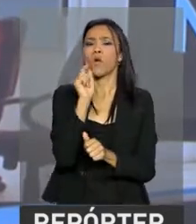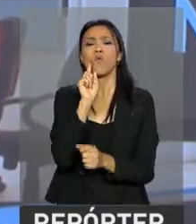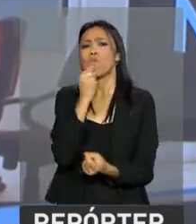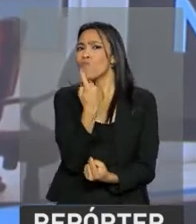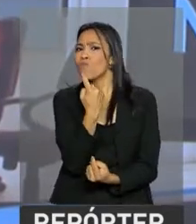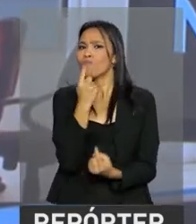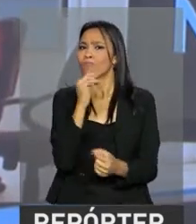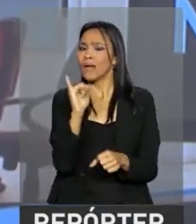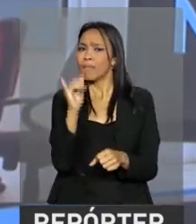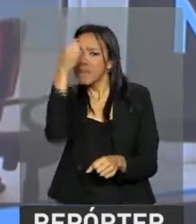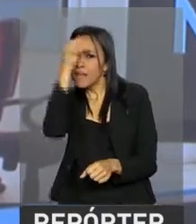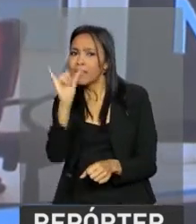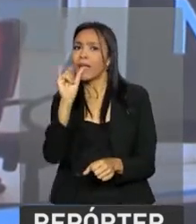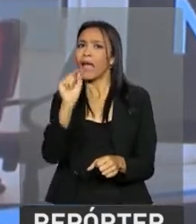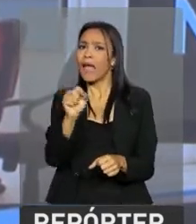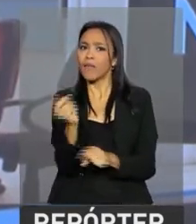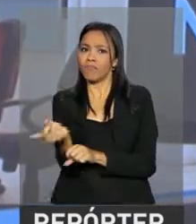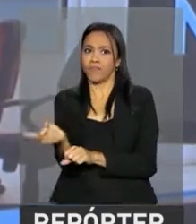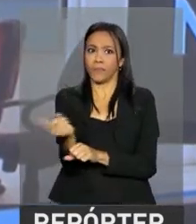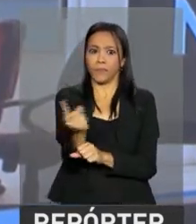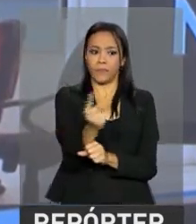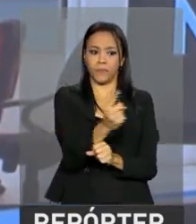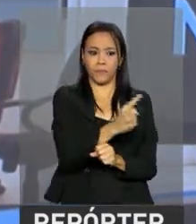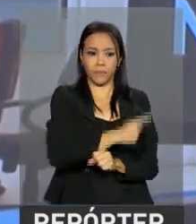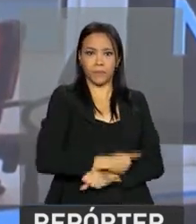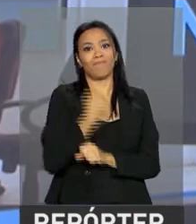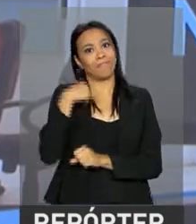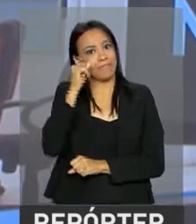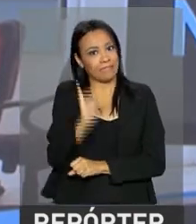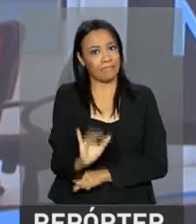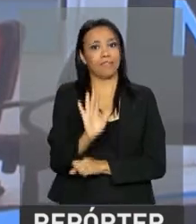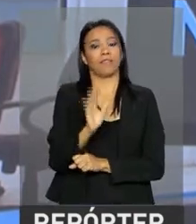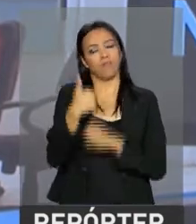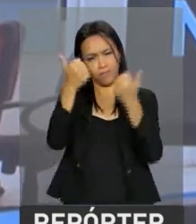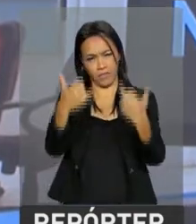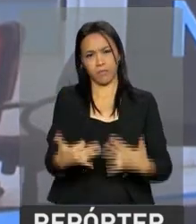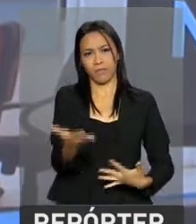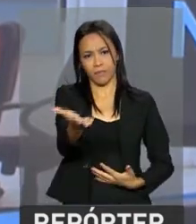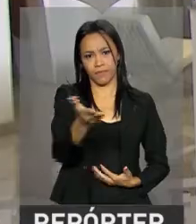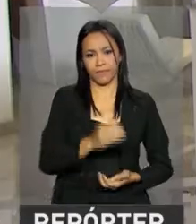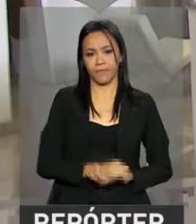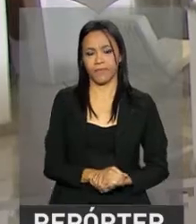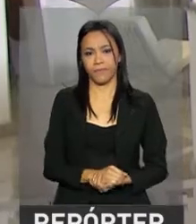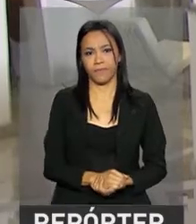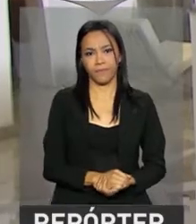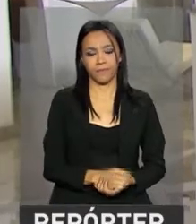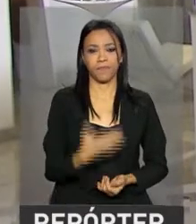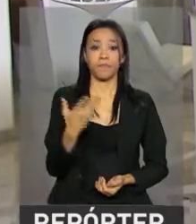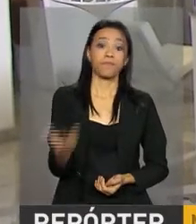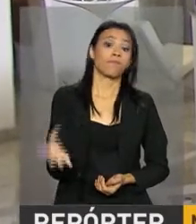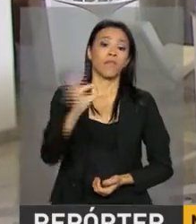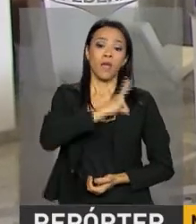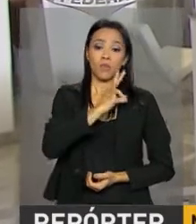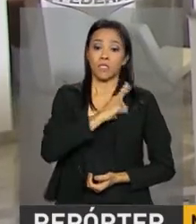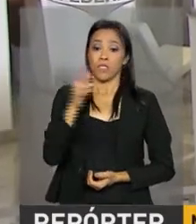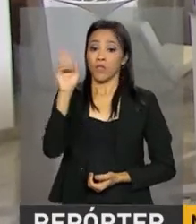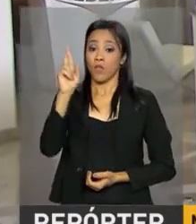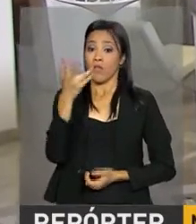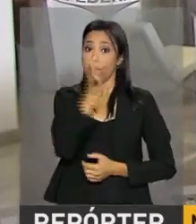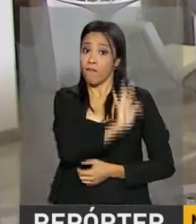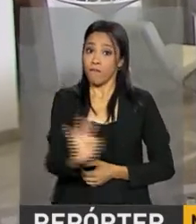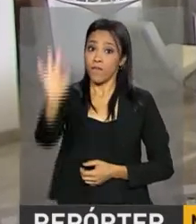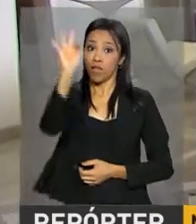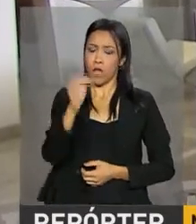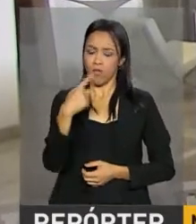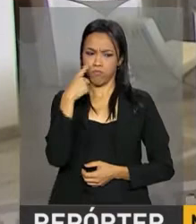prevenção no excesso de velocidade. O repórter Ney Pereira tem mais informações. A Polícia Rodoviária Federal registrou mais